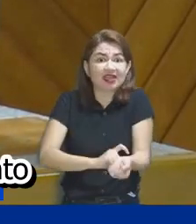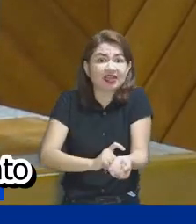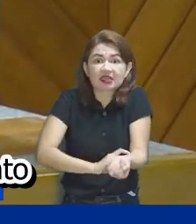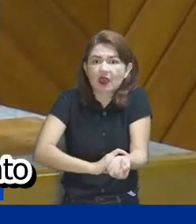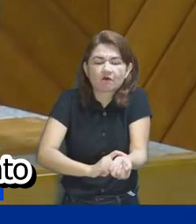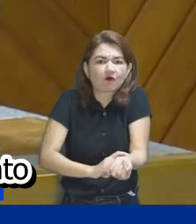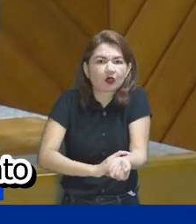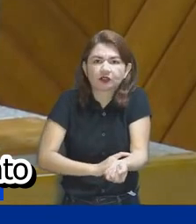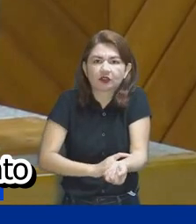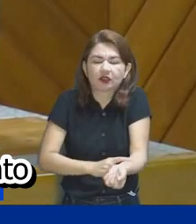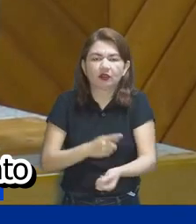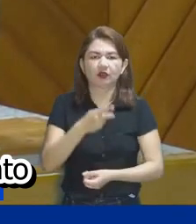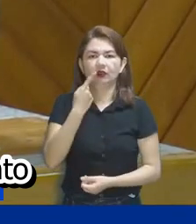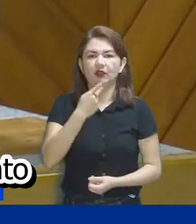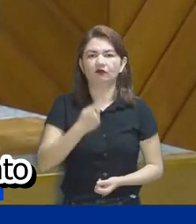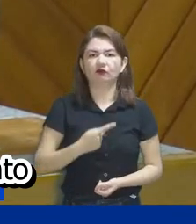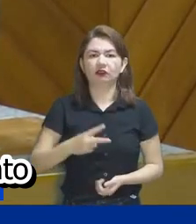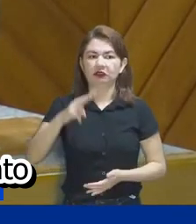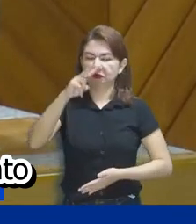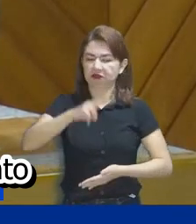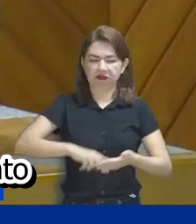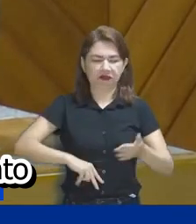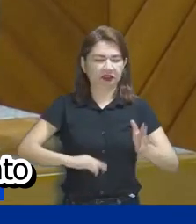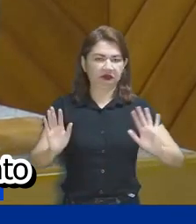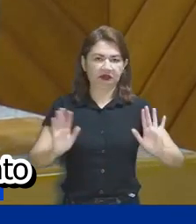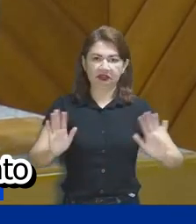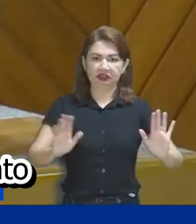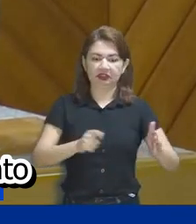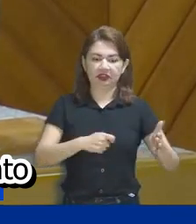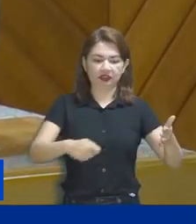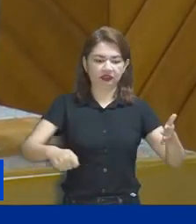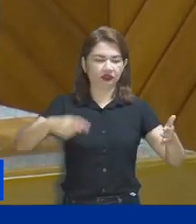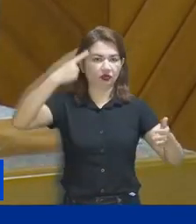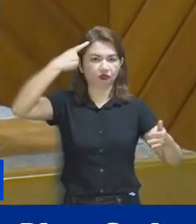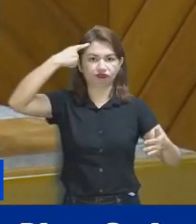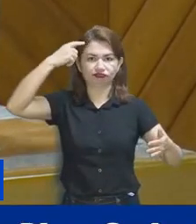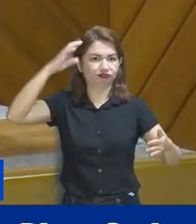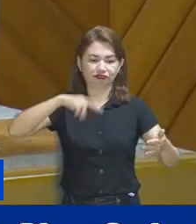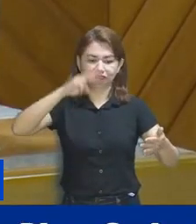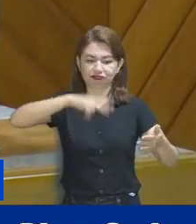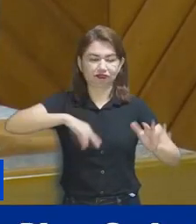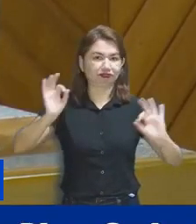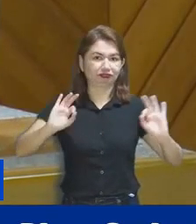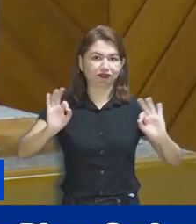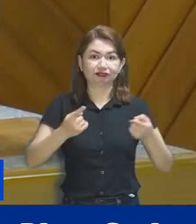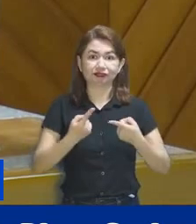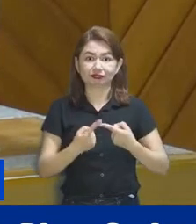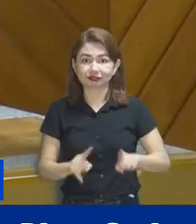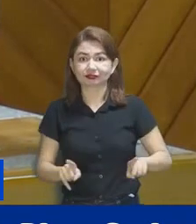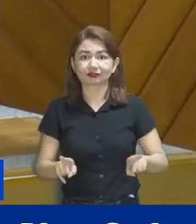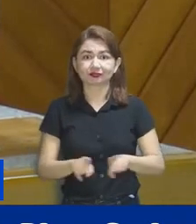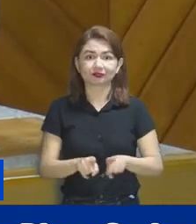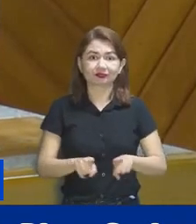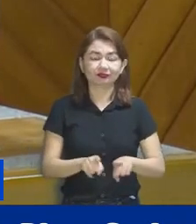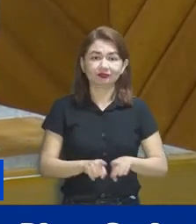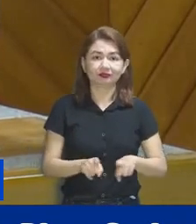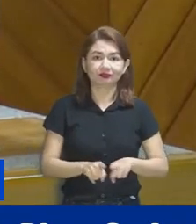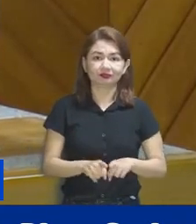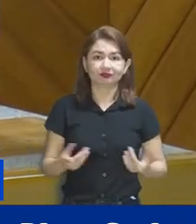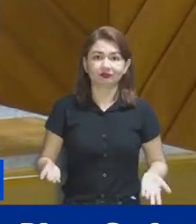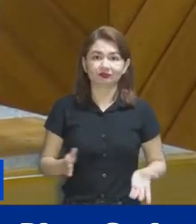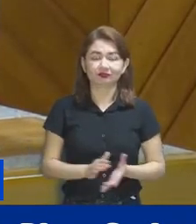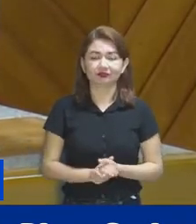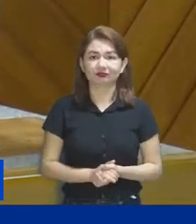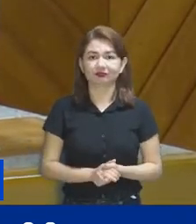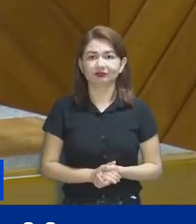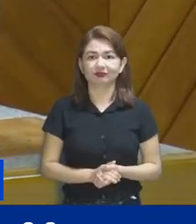que o depoimento não foi lido e que ela assinou sem o ler. Disse também que ninguém recebeu o santinho do candidato